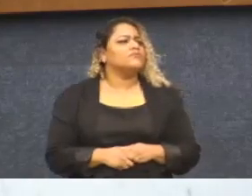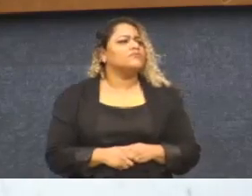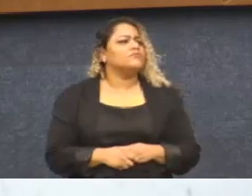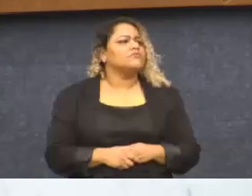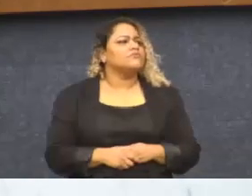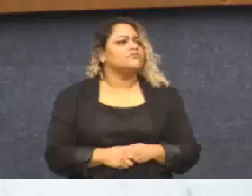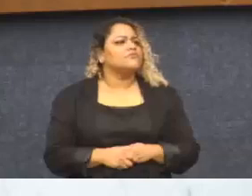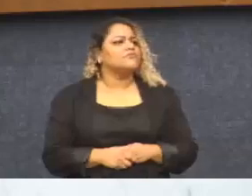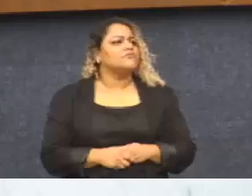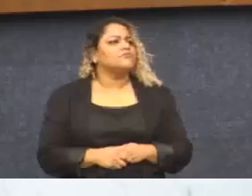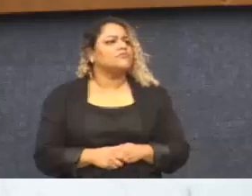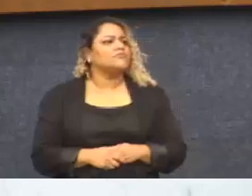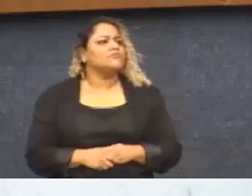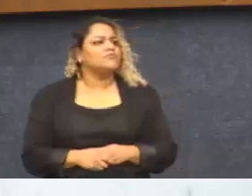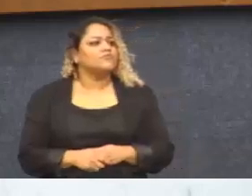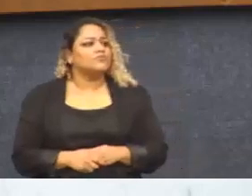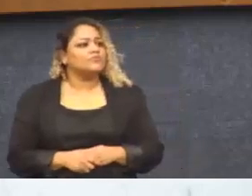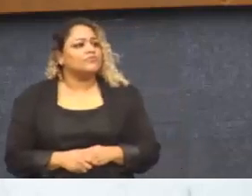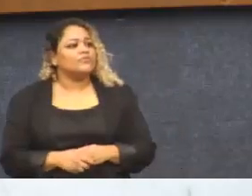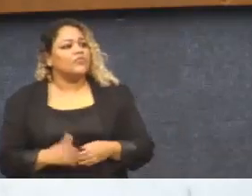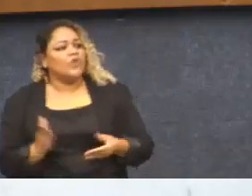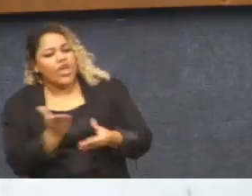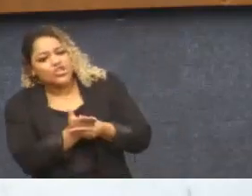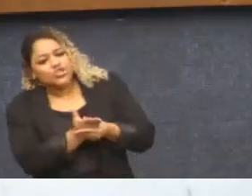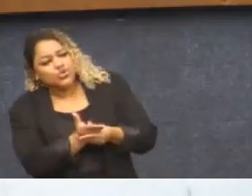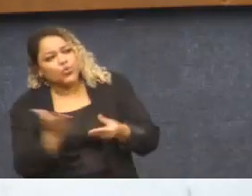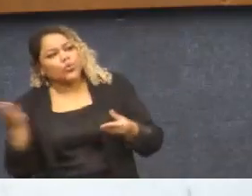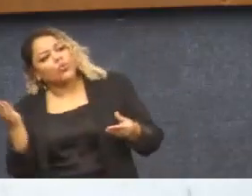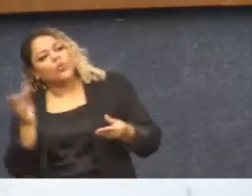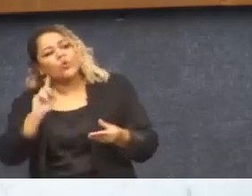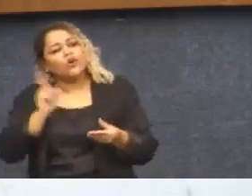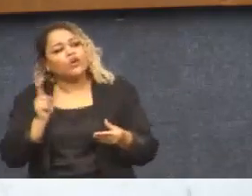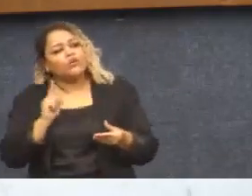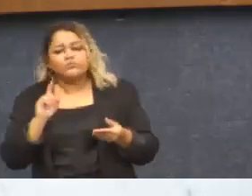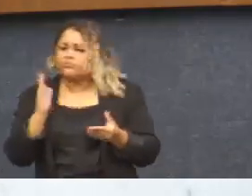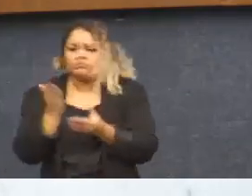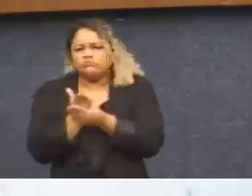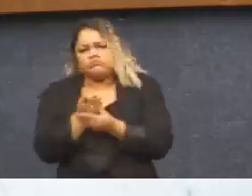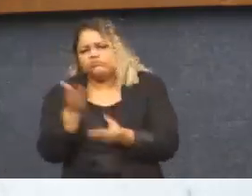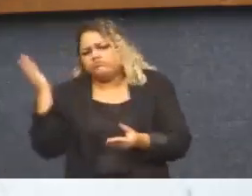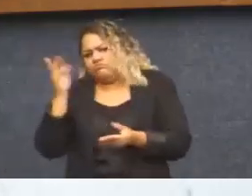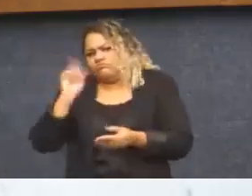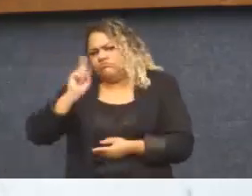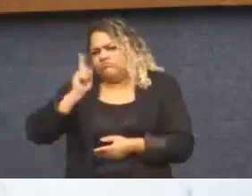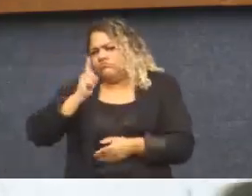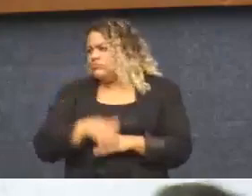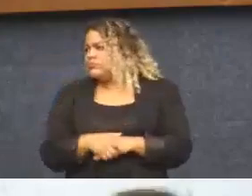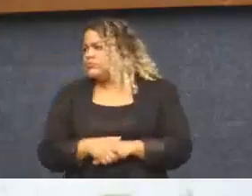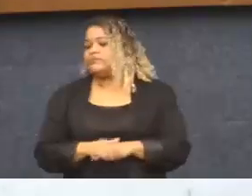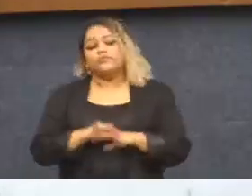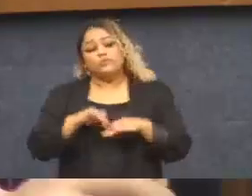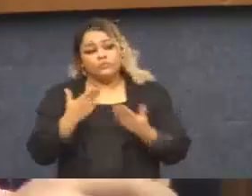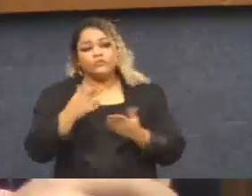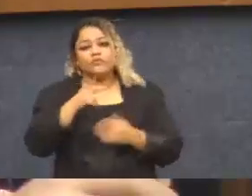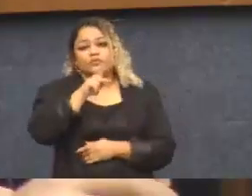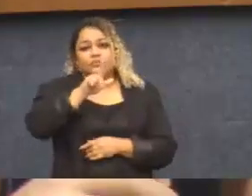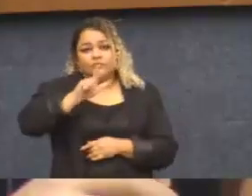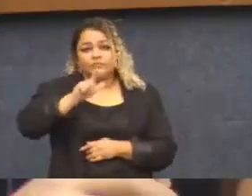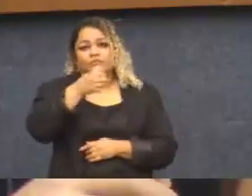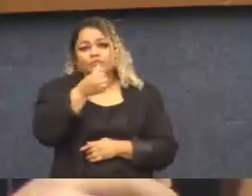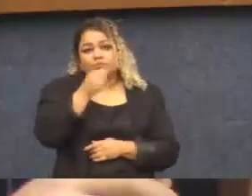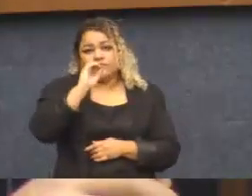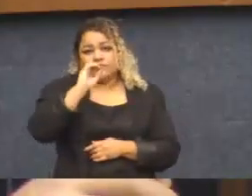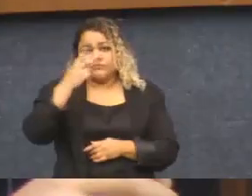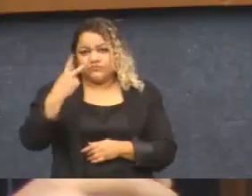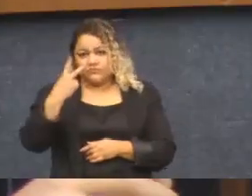Retirou ou não, Zé? Você retirou ou não? Só para eu saber. Não, não, né? Então... Por favor, seu próximo. Projeto de Lei